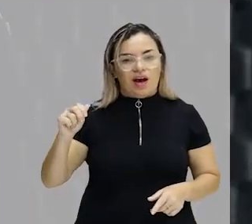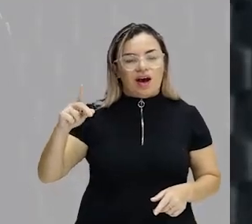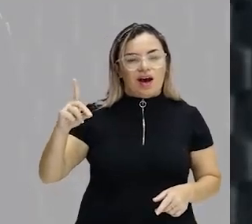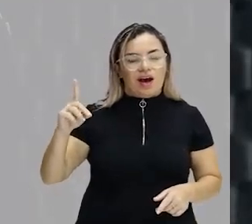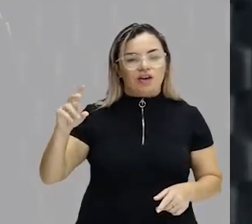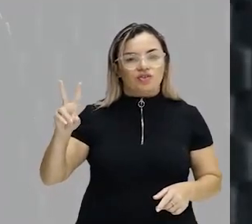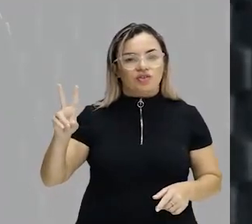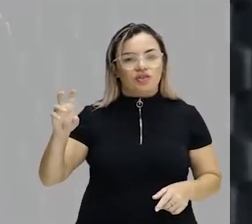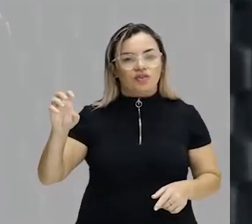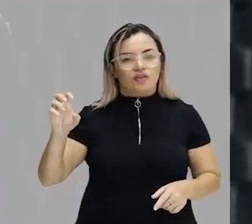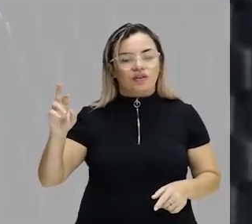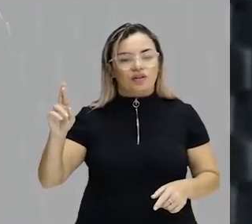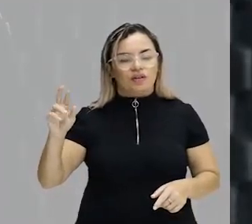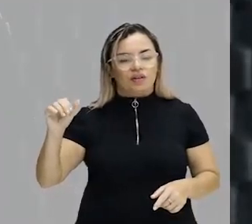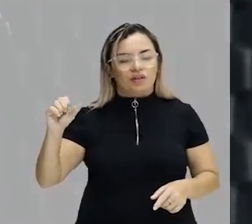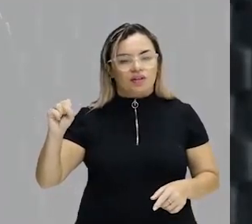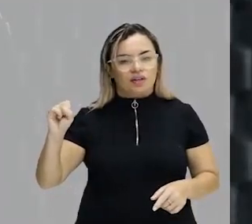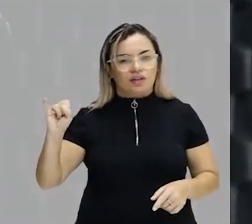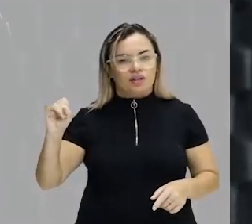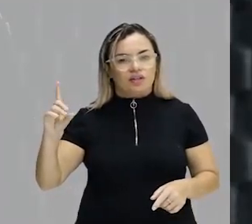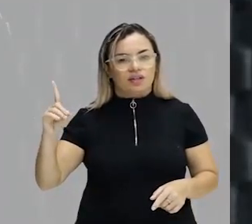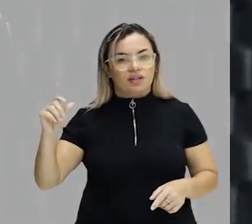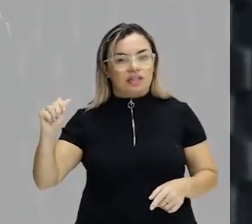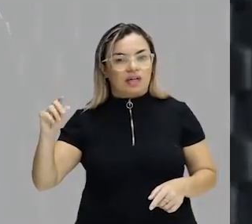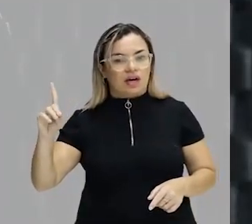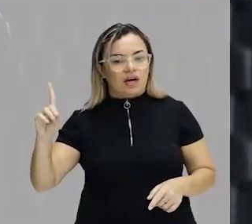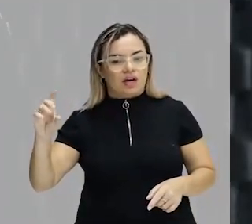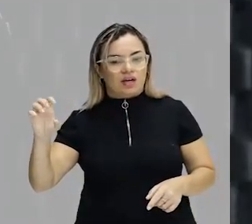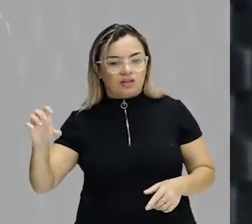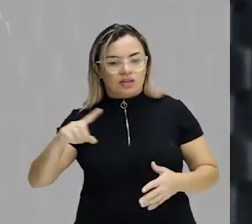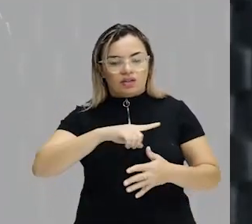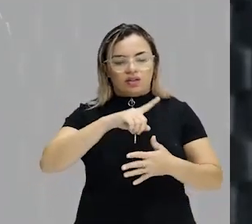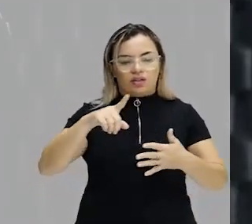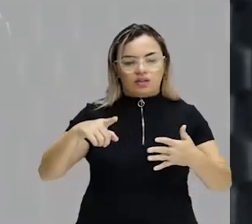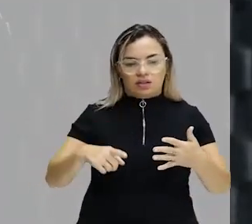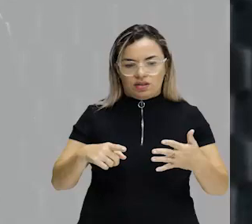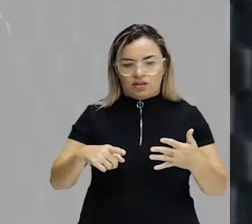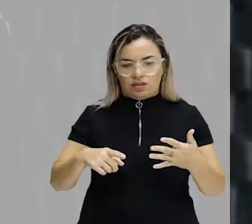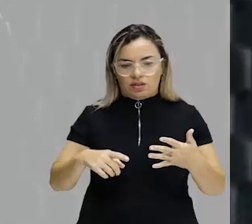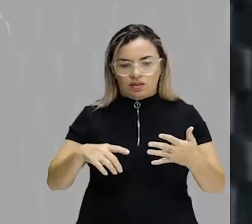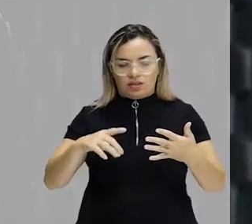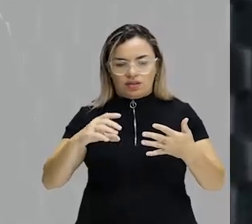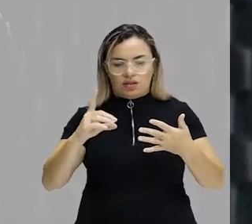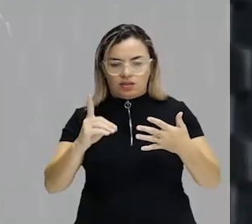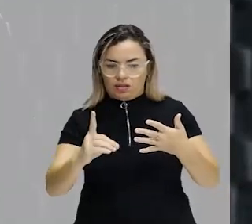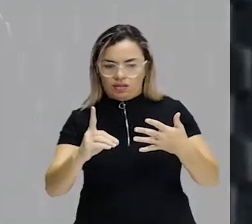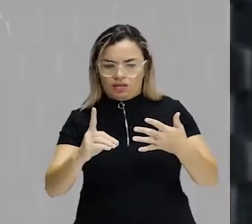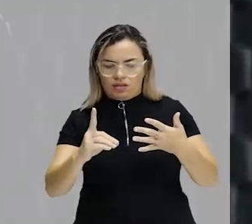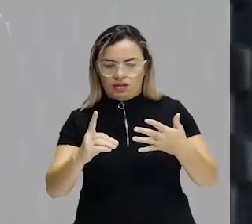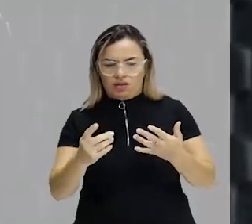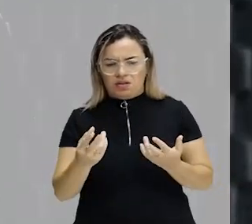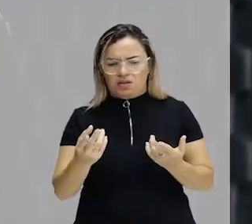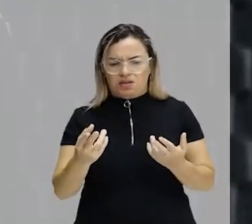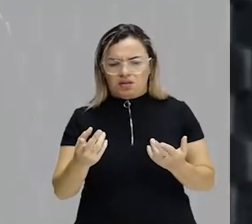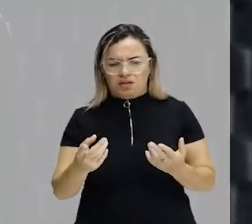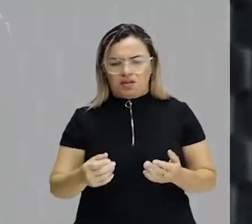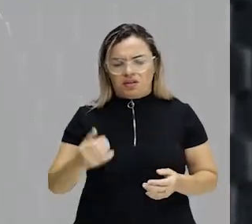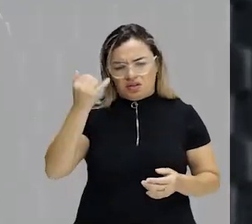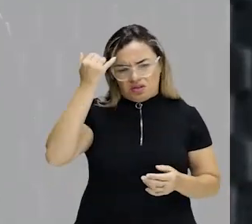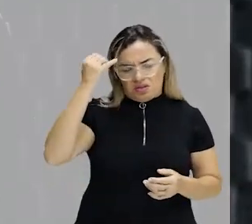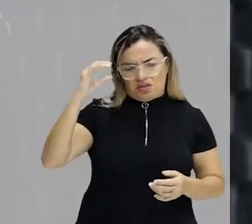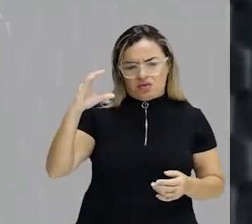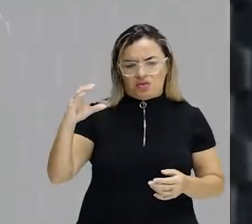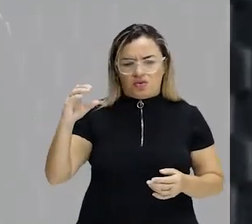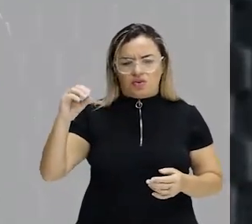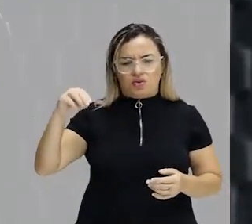já que com mais posse de bola, ter dificuldade não é algo naturalmente esperado, não tem nada a ver. Resposta certa que é por causa